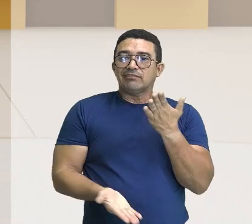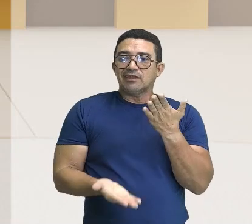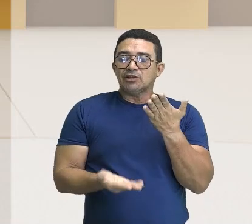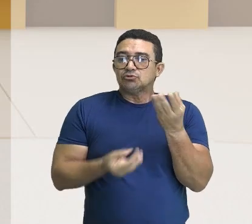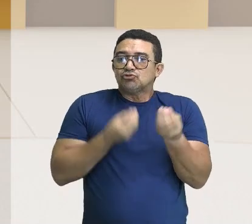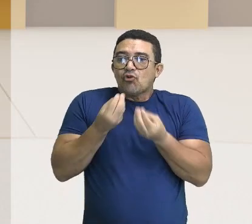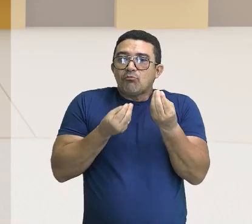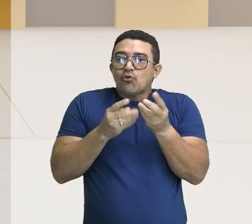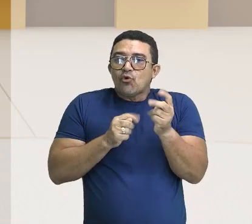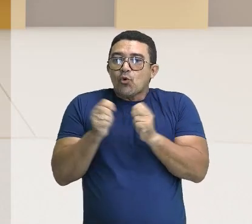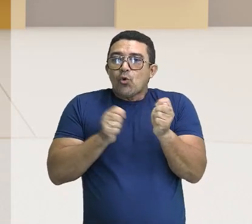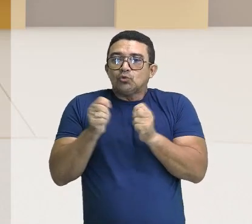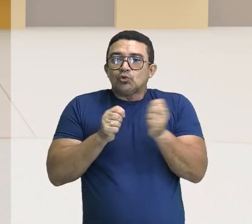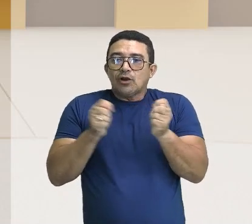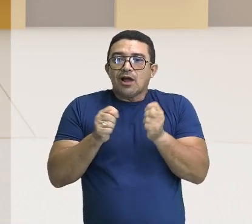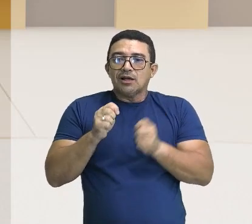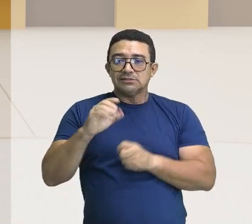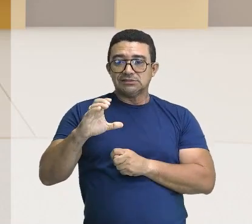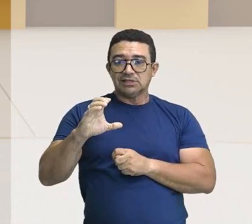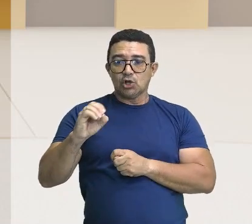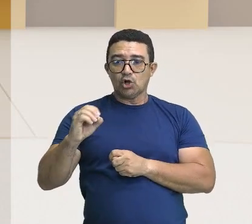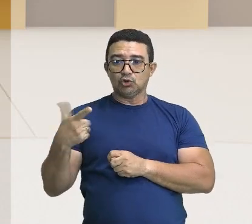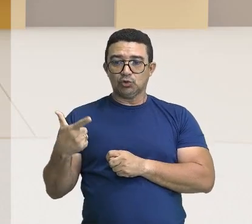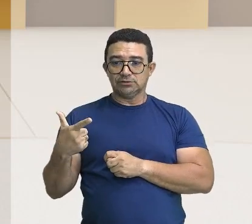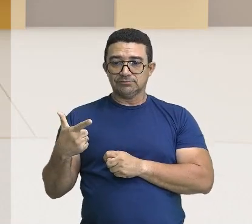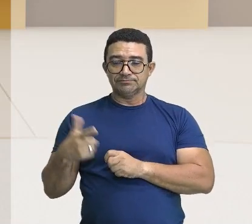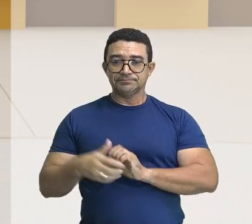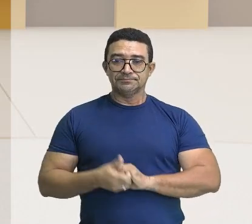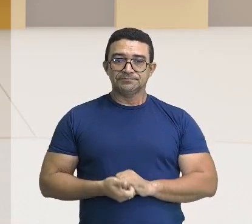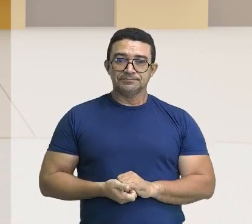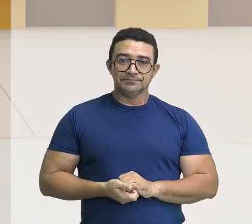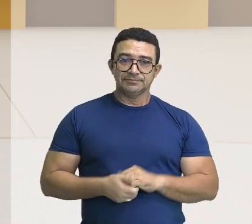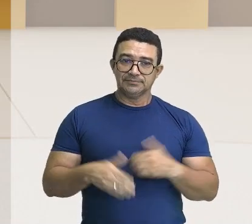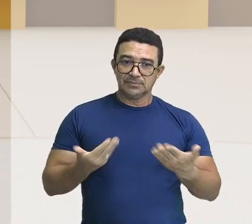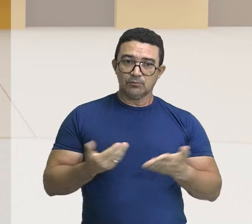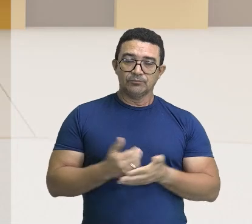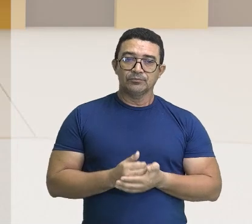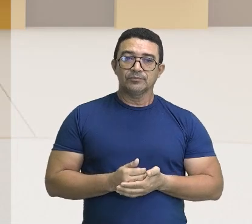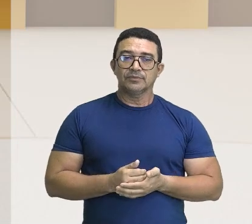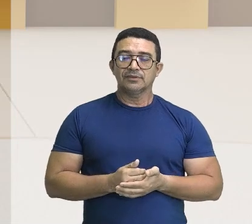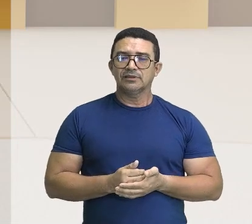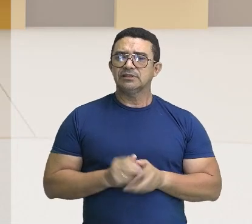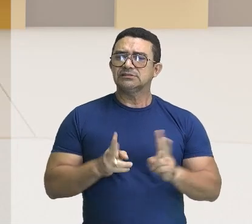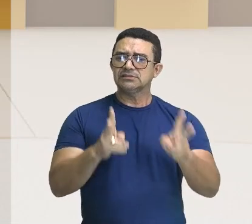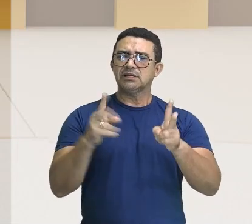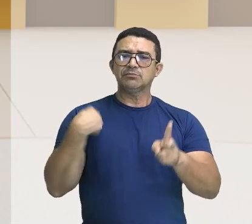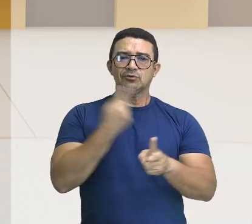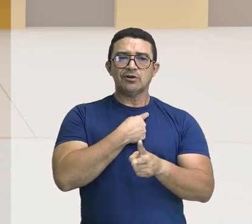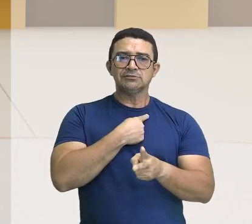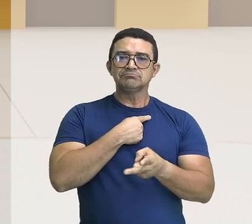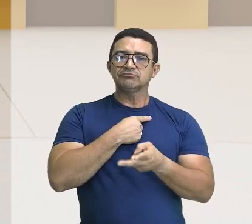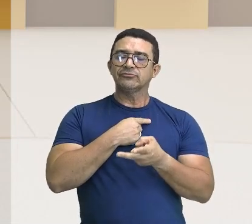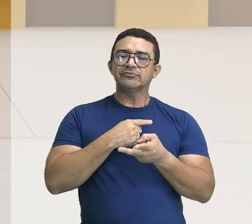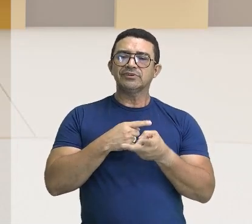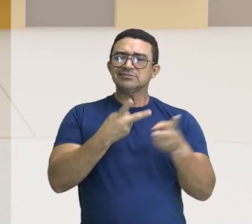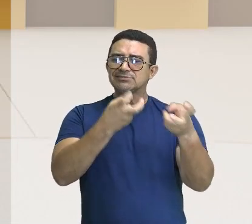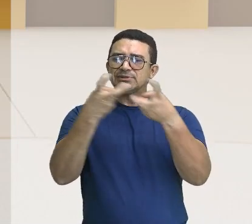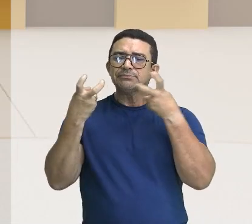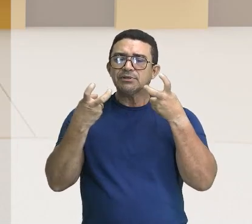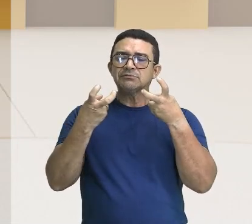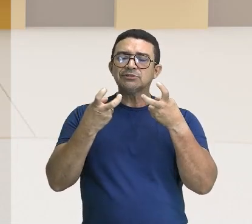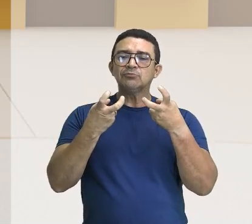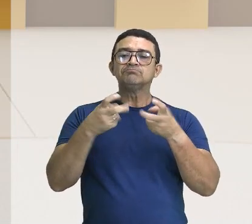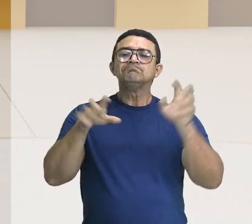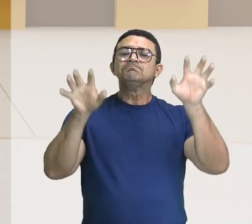de controlar esse dióxido de carbono. Já pensou, professora? Isso. Cada vez mais a gente vai ficar com o ar mais poluído. Seria essa a